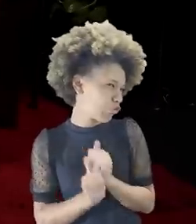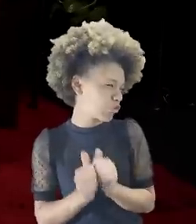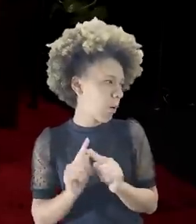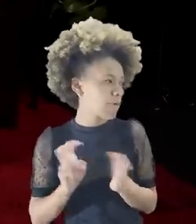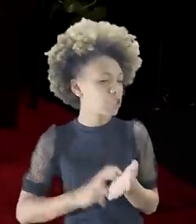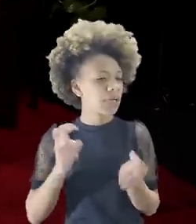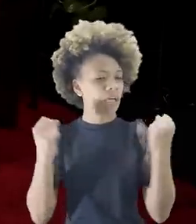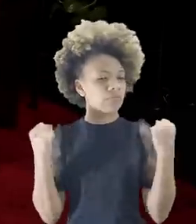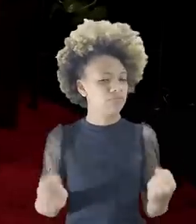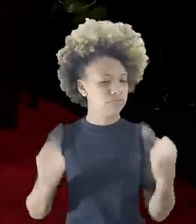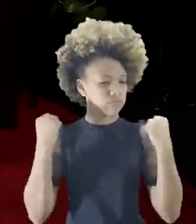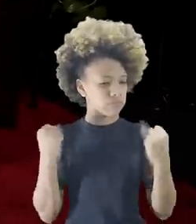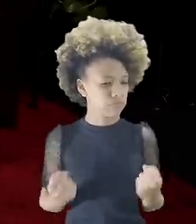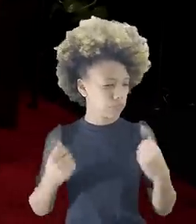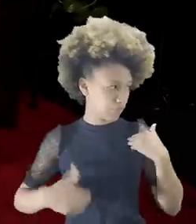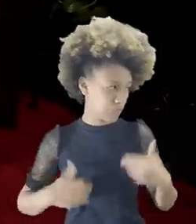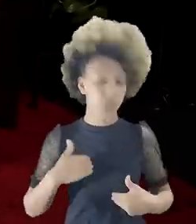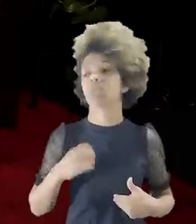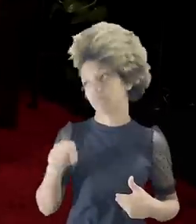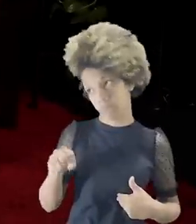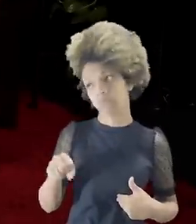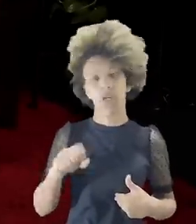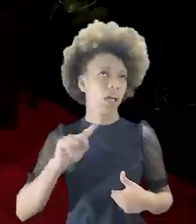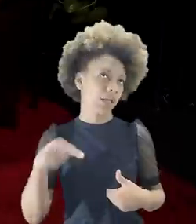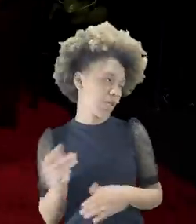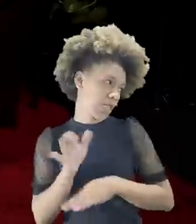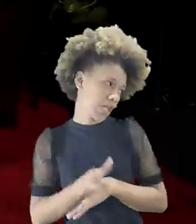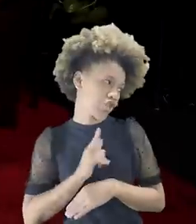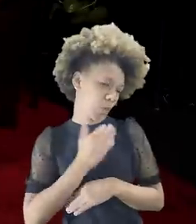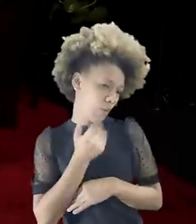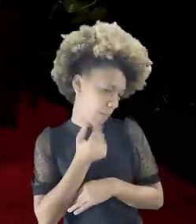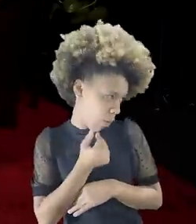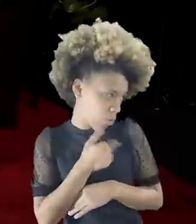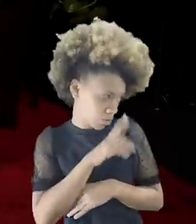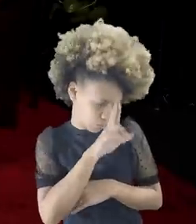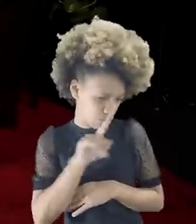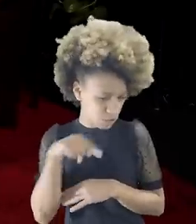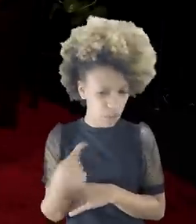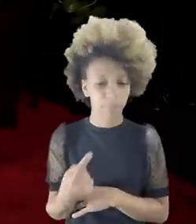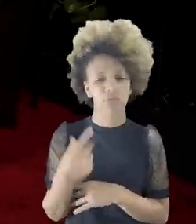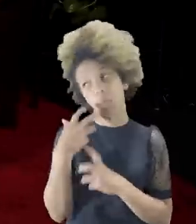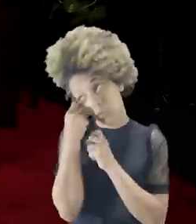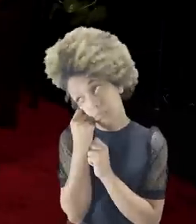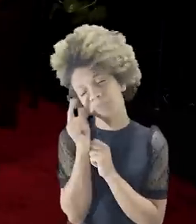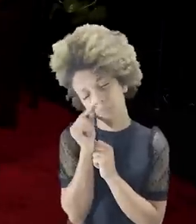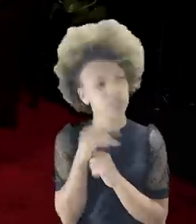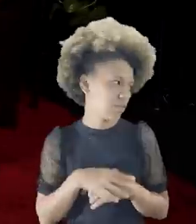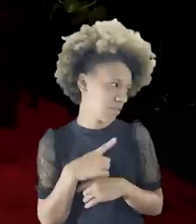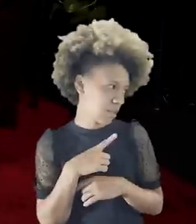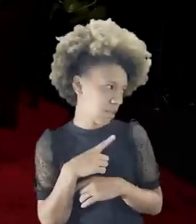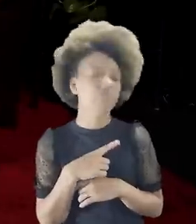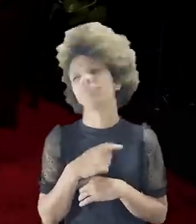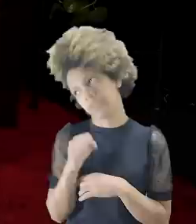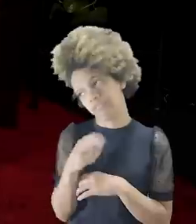mas muscular aí e tal físico aí à tarde você dá um mocinho tal e a tarde ela vai dormir